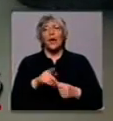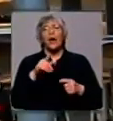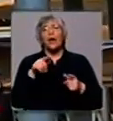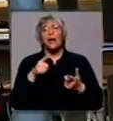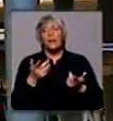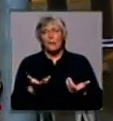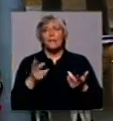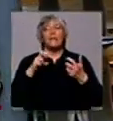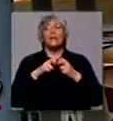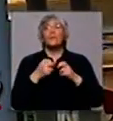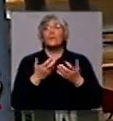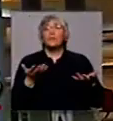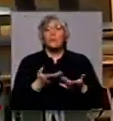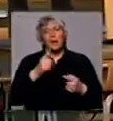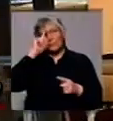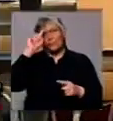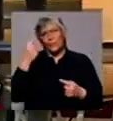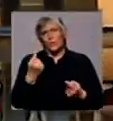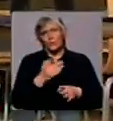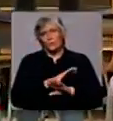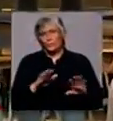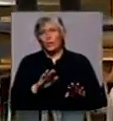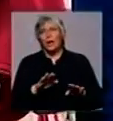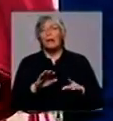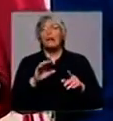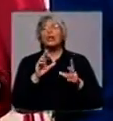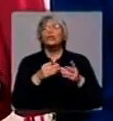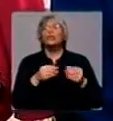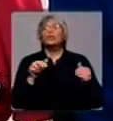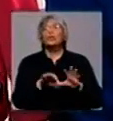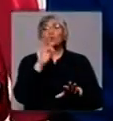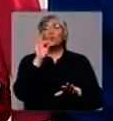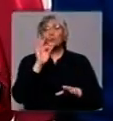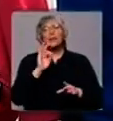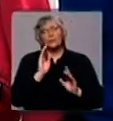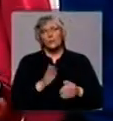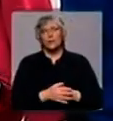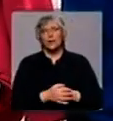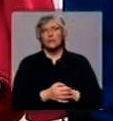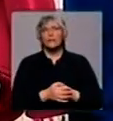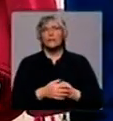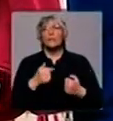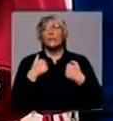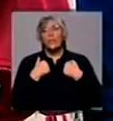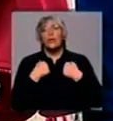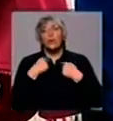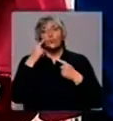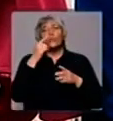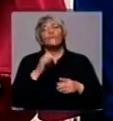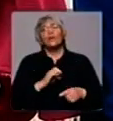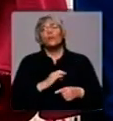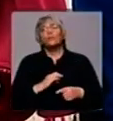O problema está identificado, a solução também. Pegamos num botão e estou a ver o botão.